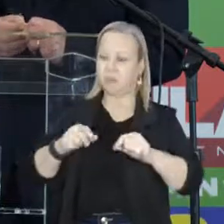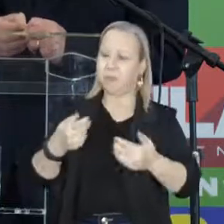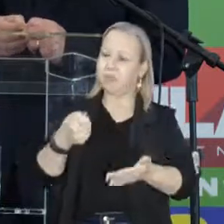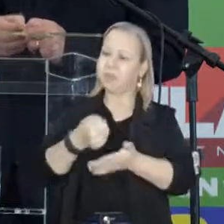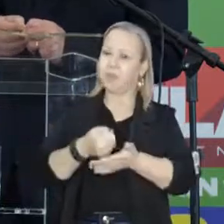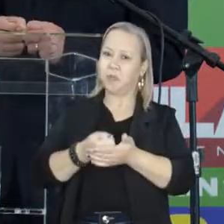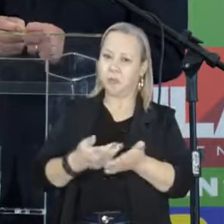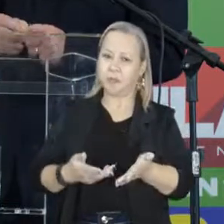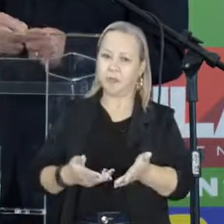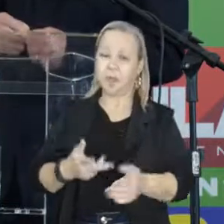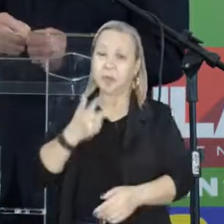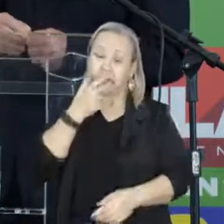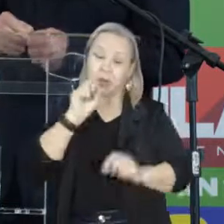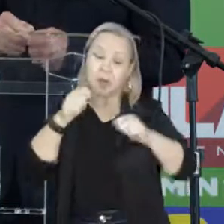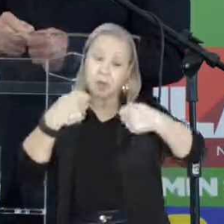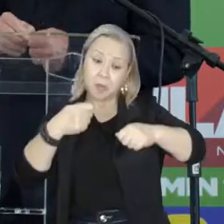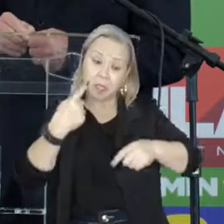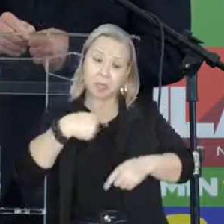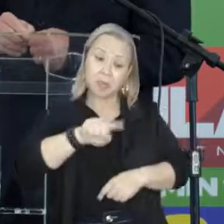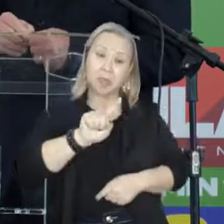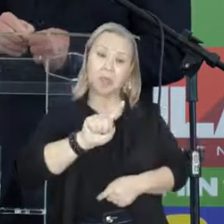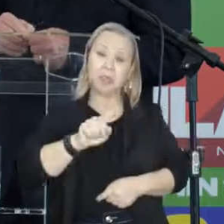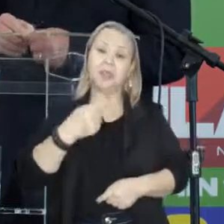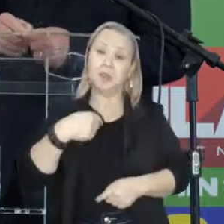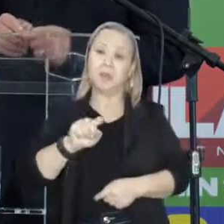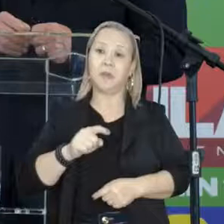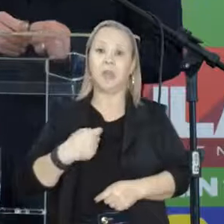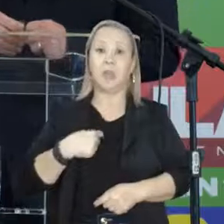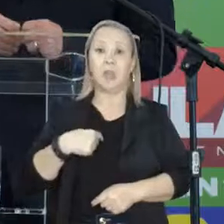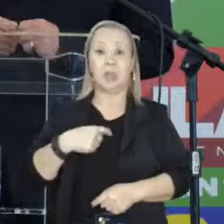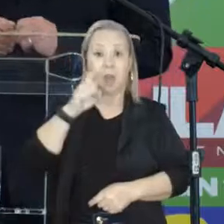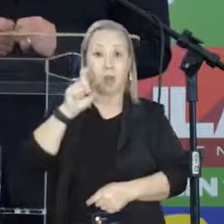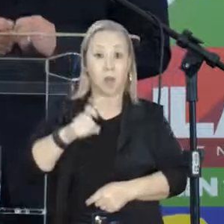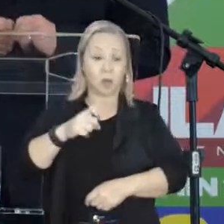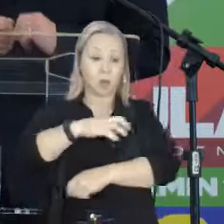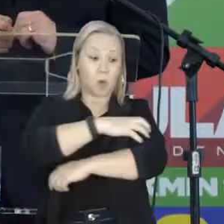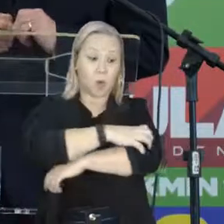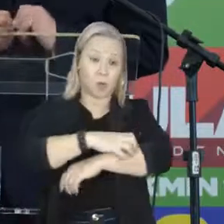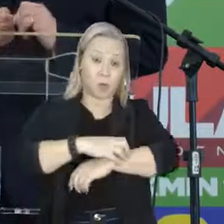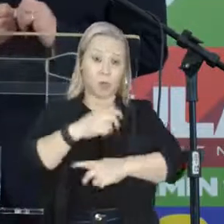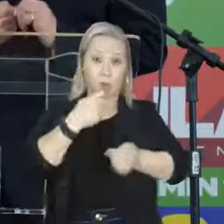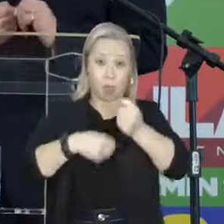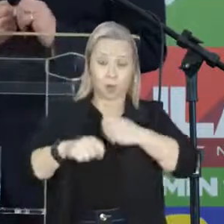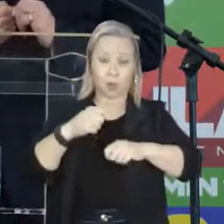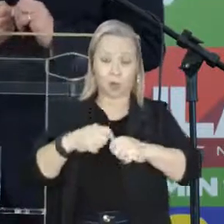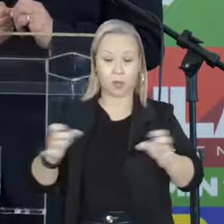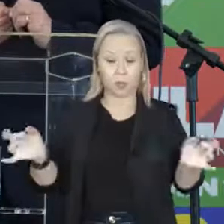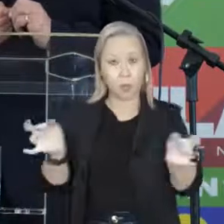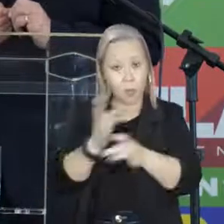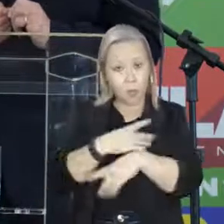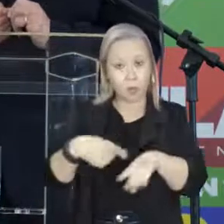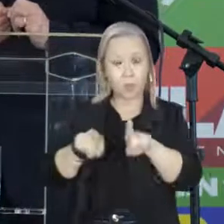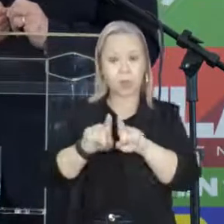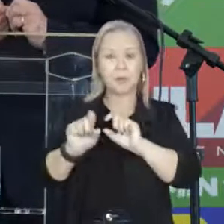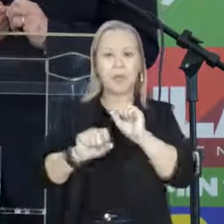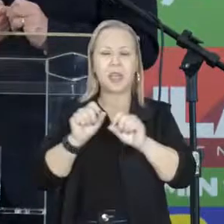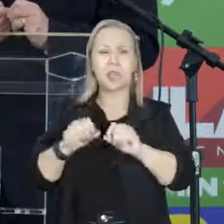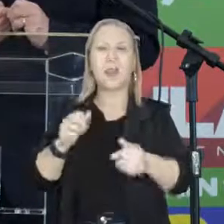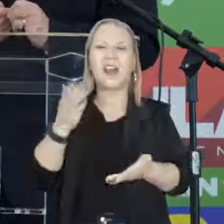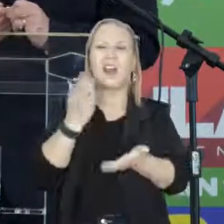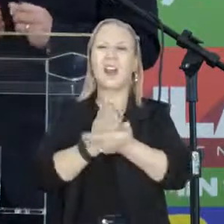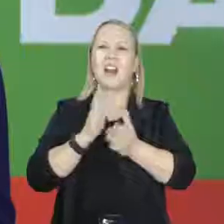estarei. Eu sou do agronegócio, eu não só venho de um estado do agronegócio. E eu estou pronta, inclusive, para desmistificar